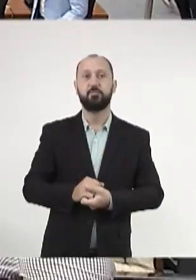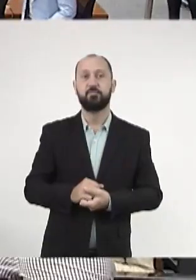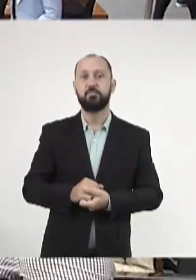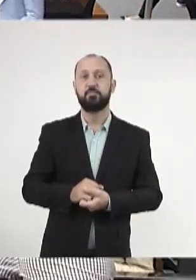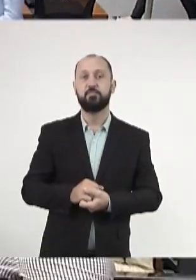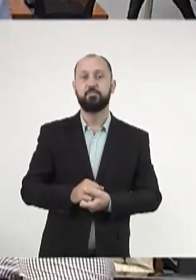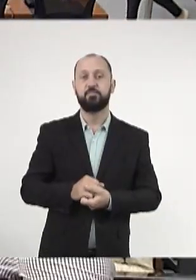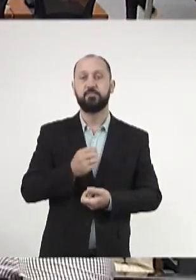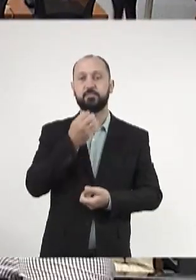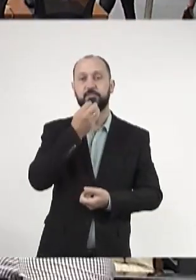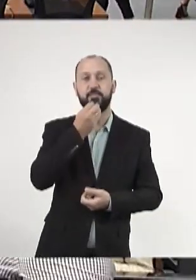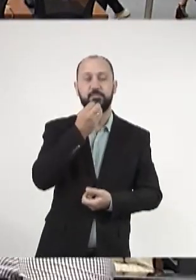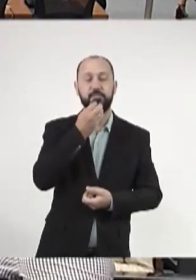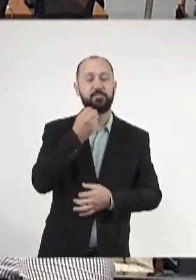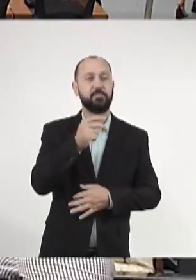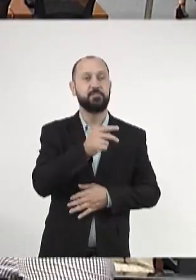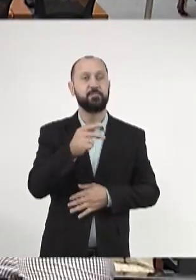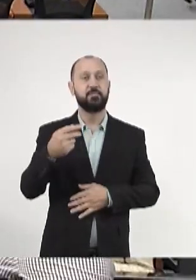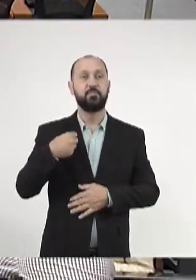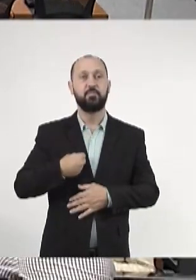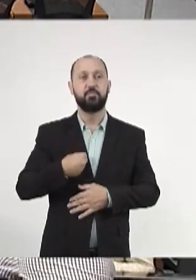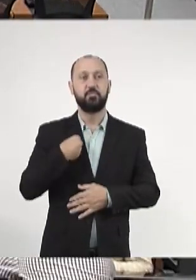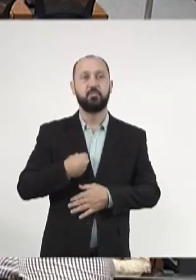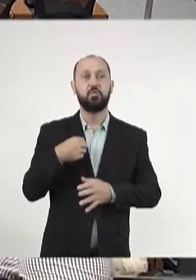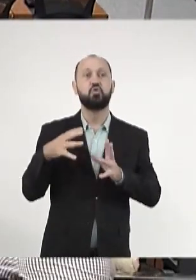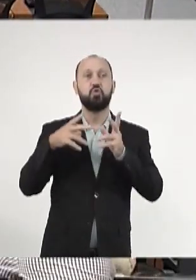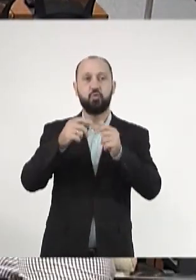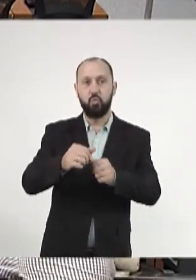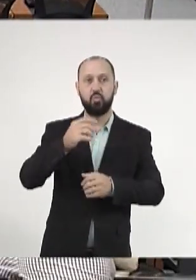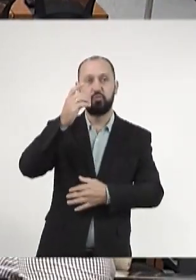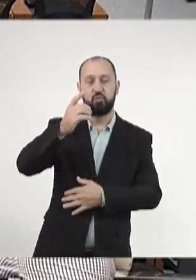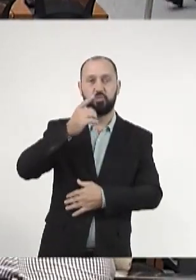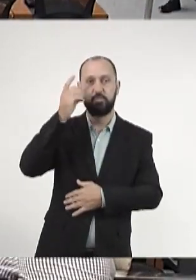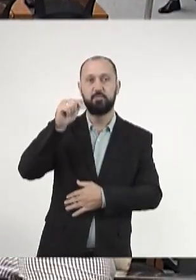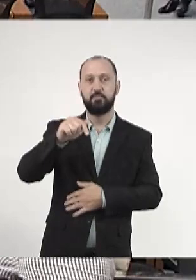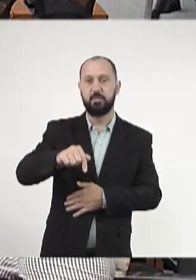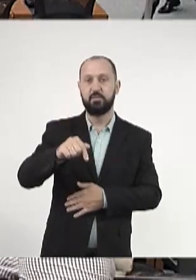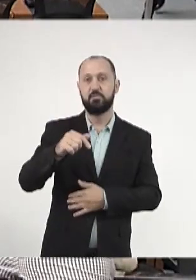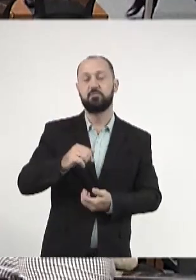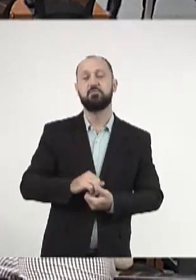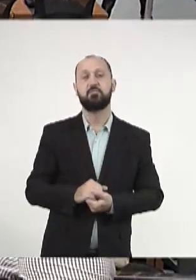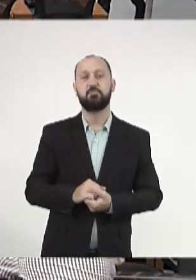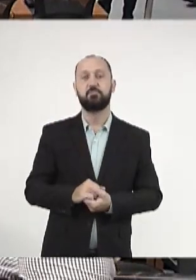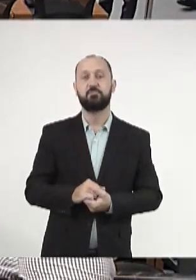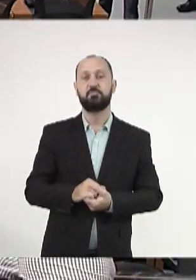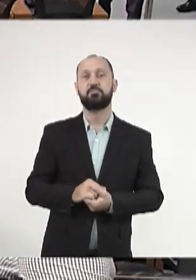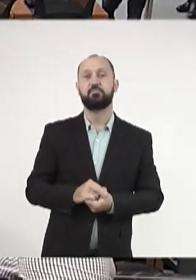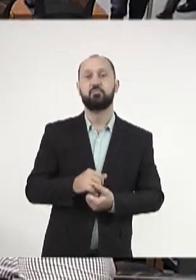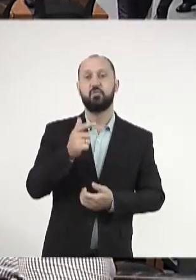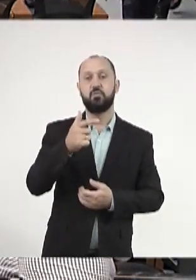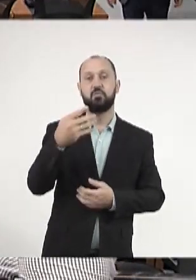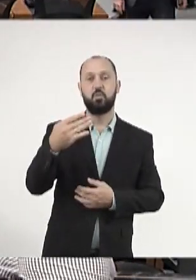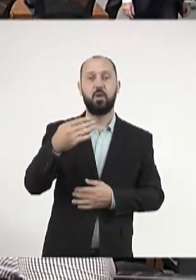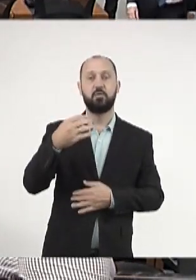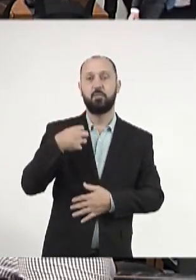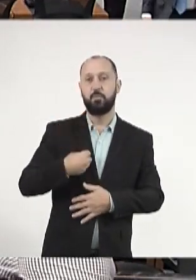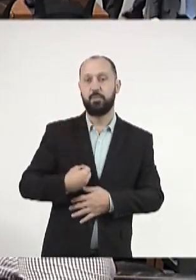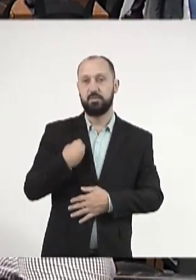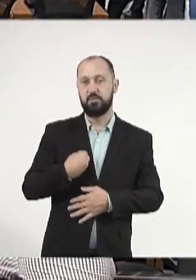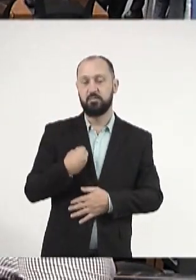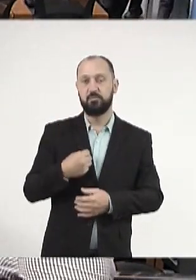Senhor presidente, nós temos a presença de todos os senhores deputados e deputadas, 24